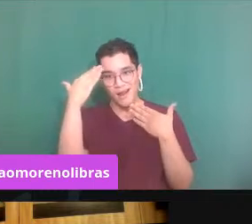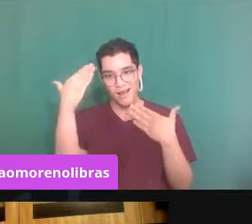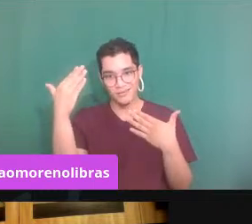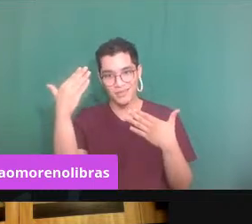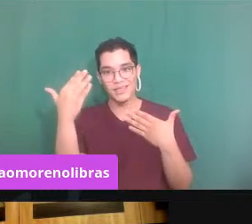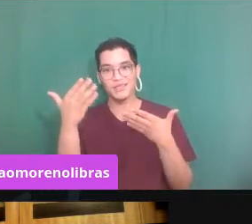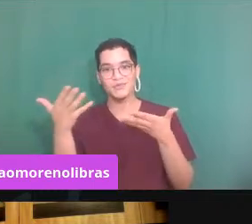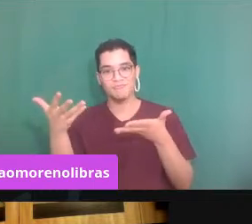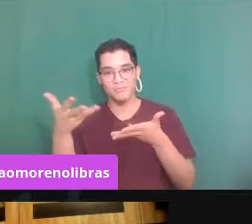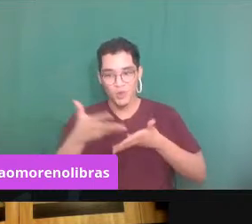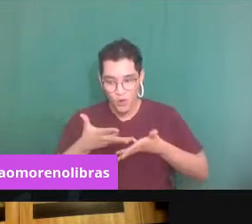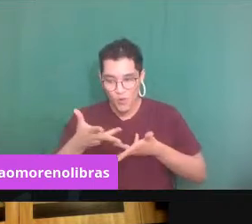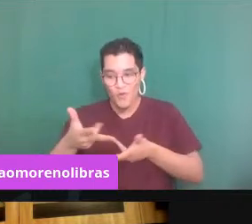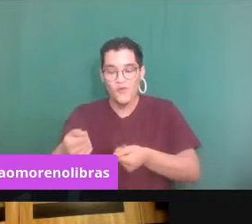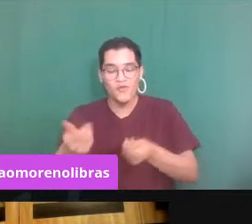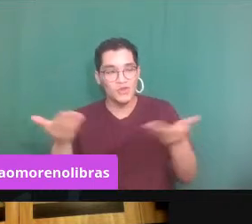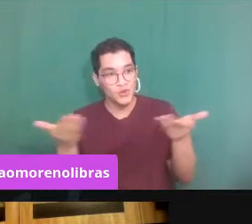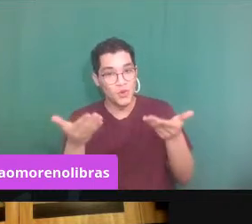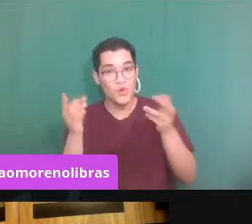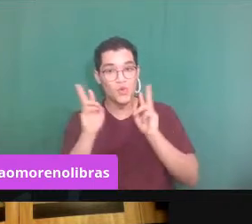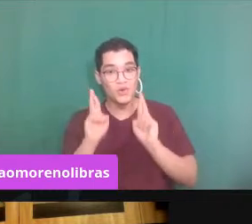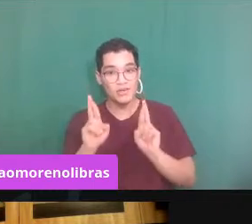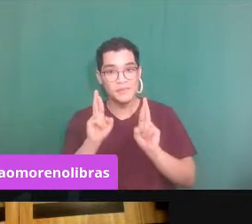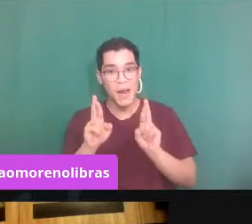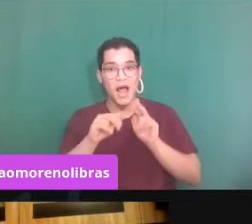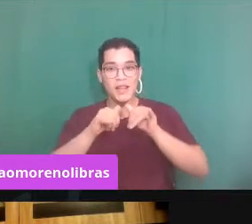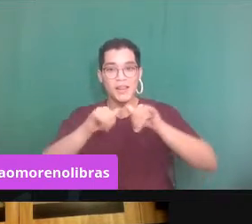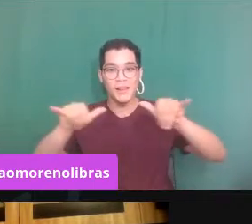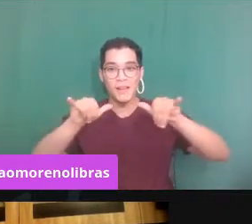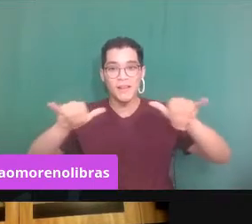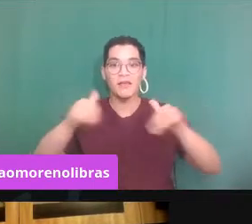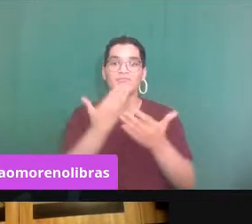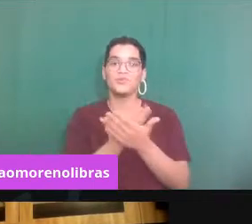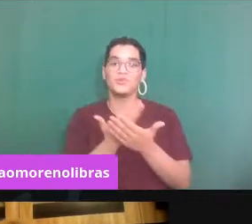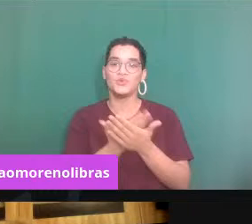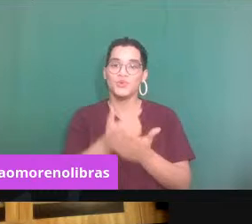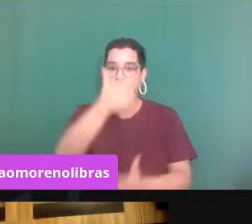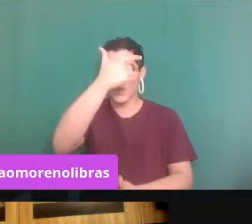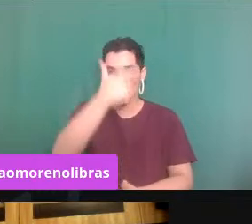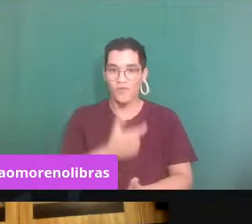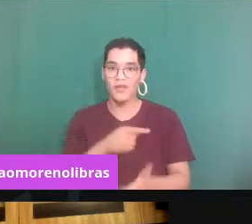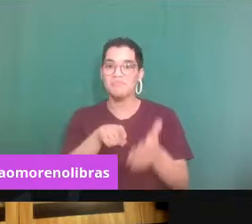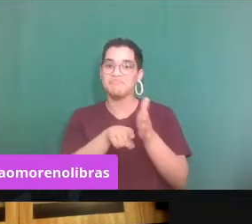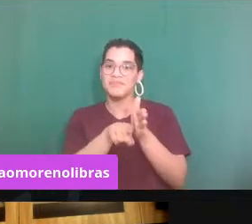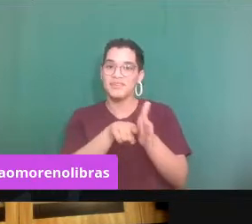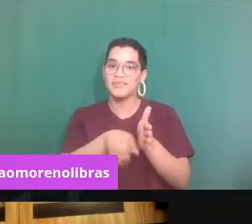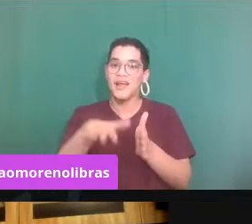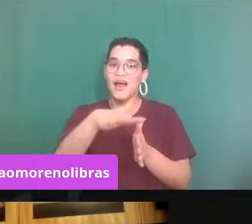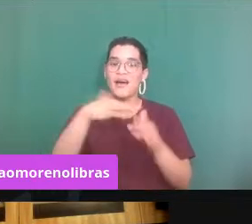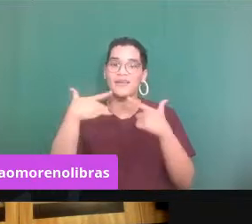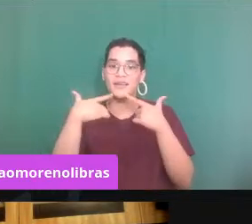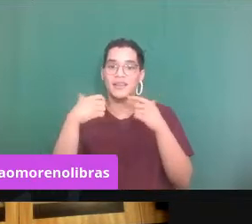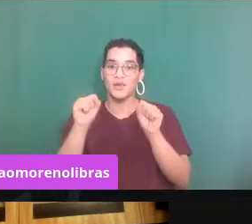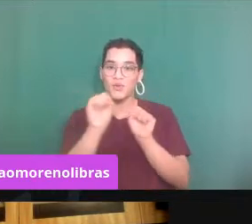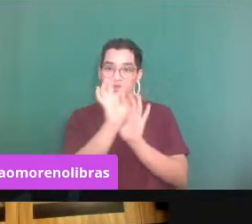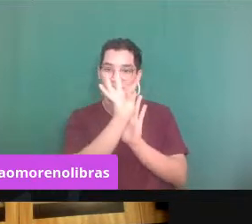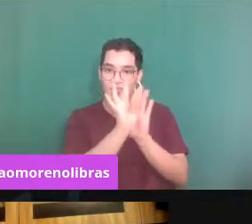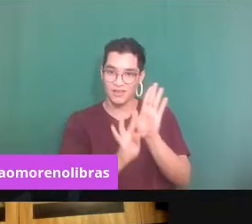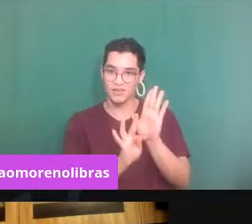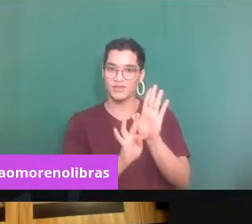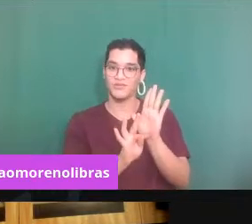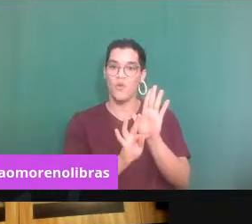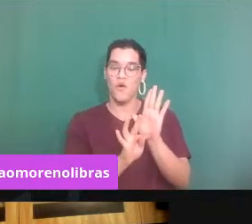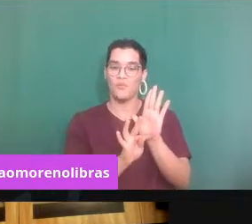Espero trazer para vocês um pouco dos estudos que eu faço, né, na área da linguística textual e, nos últimos anos,